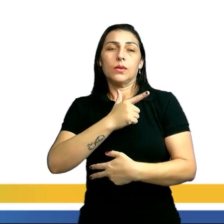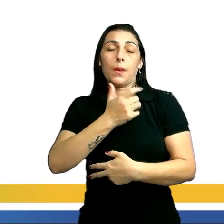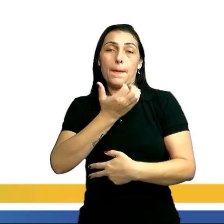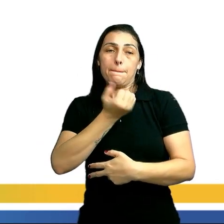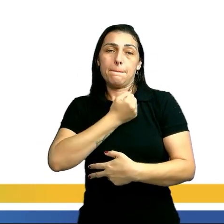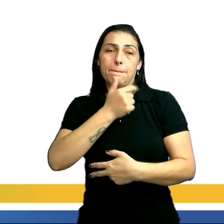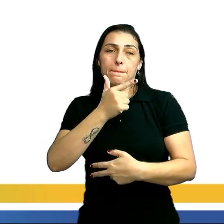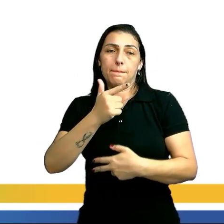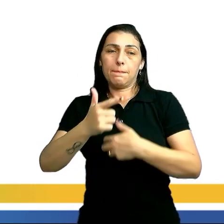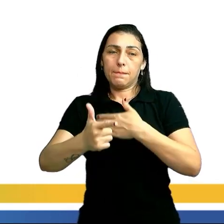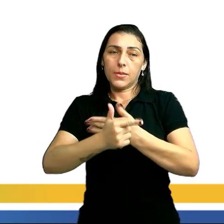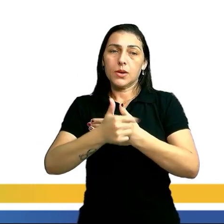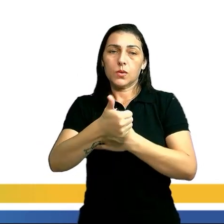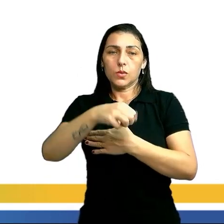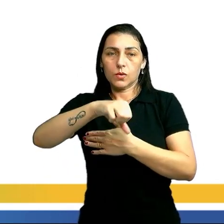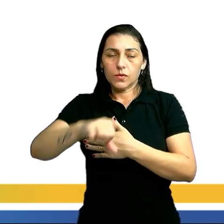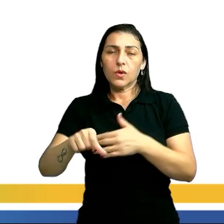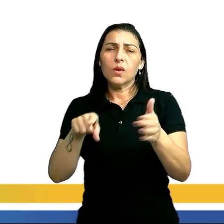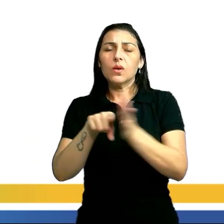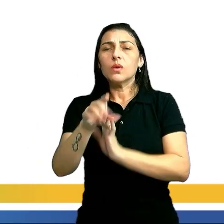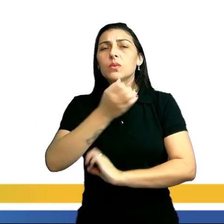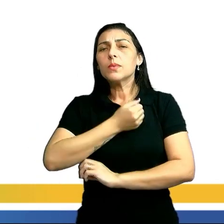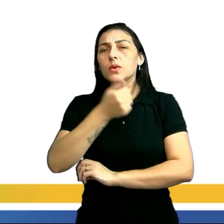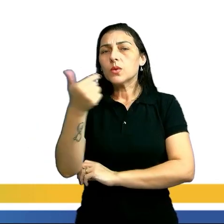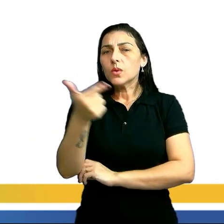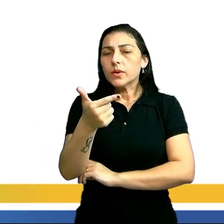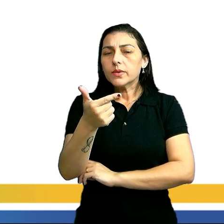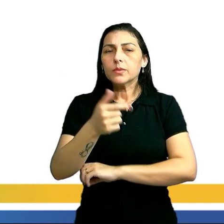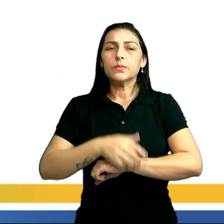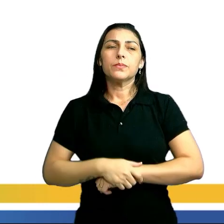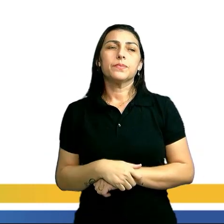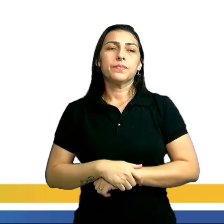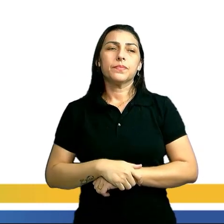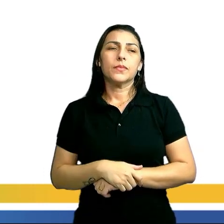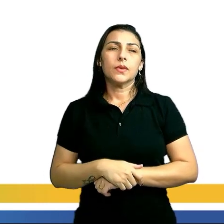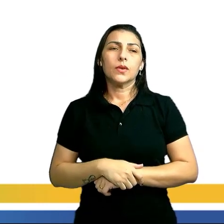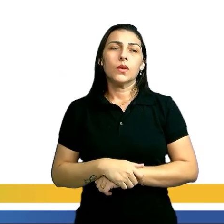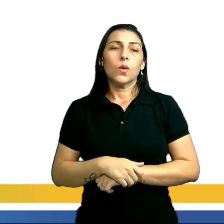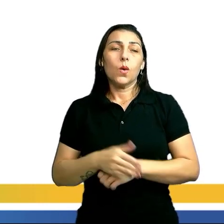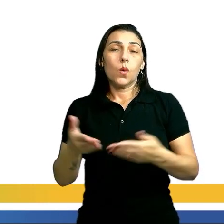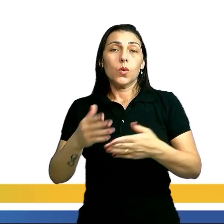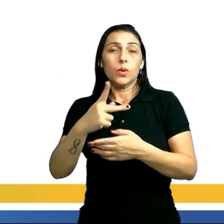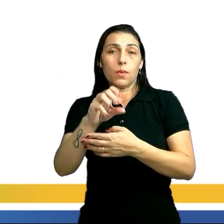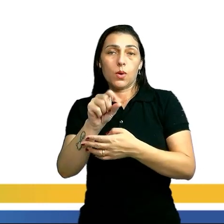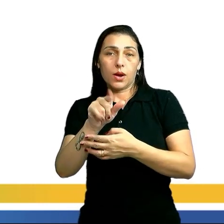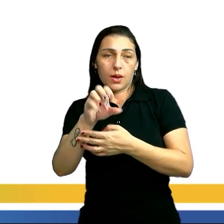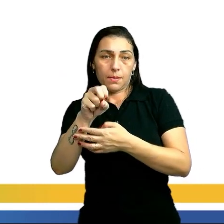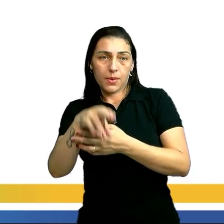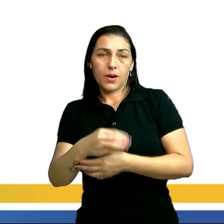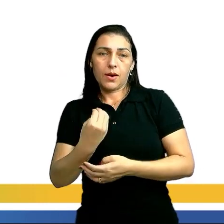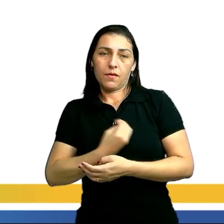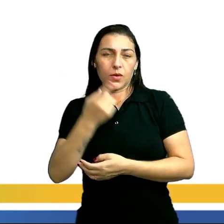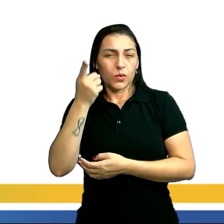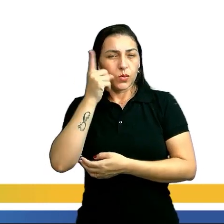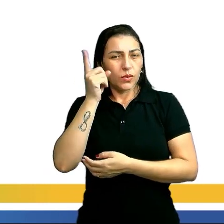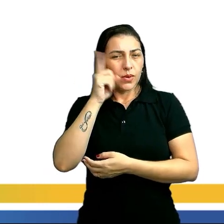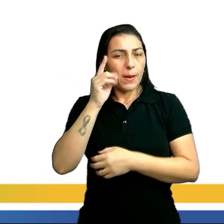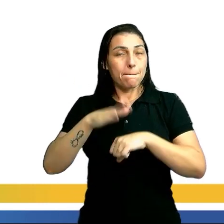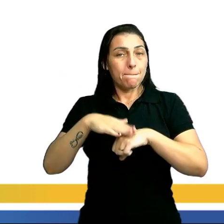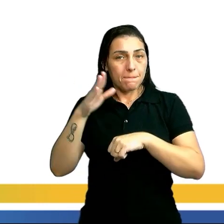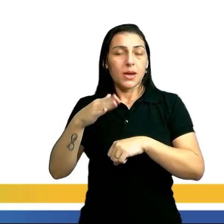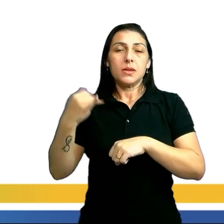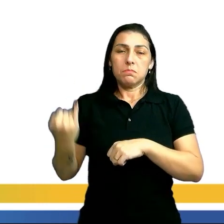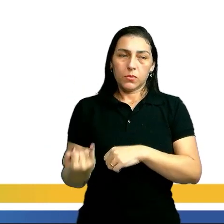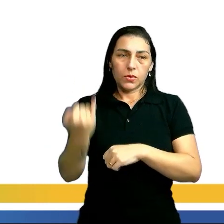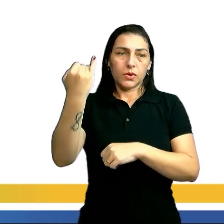página 199, a questão número 2. Vamos lá. O emprego atual de polímeros na vida diária é cada vez